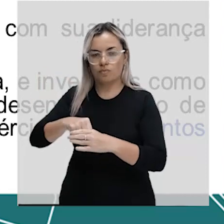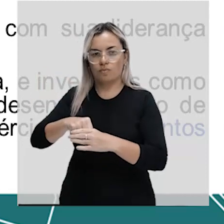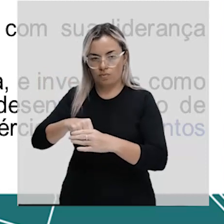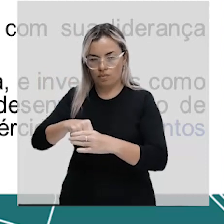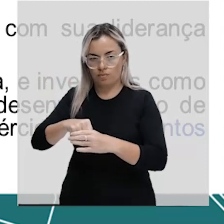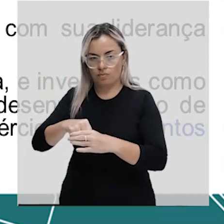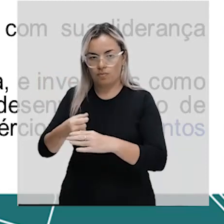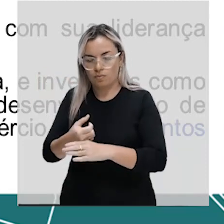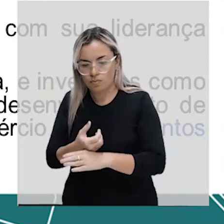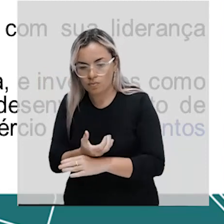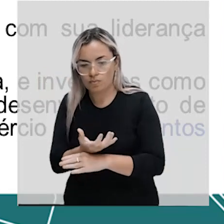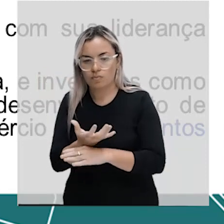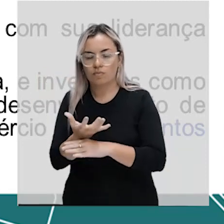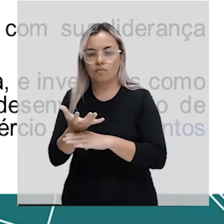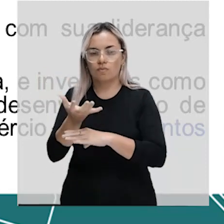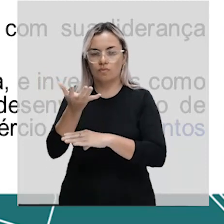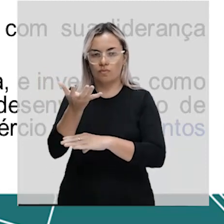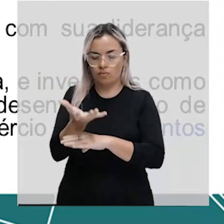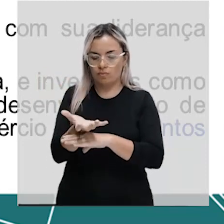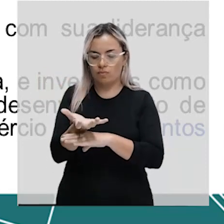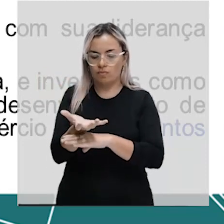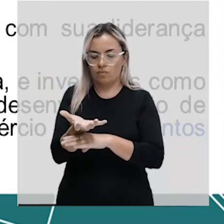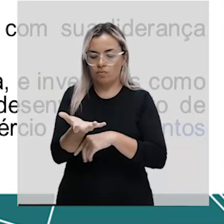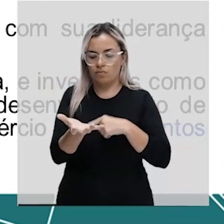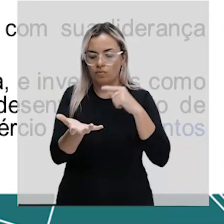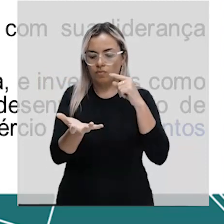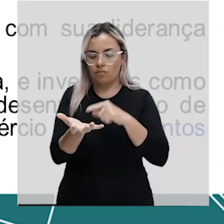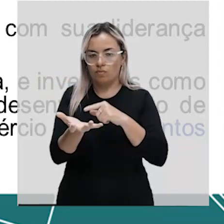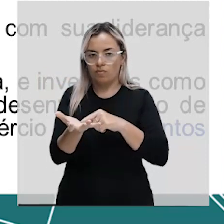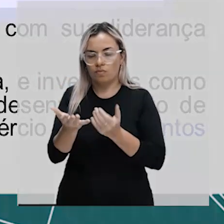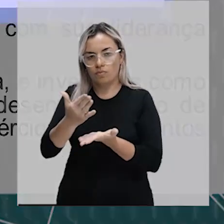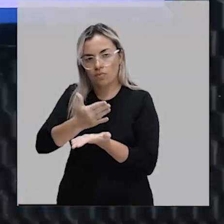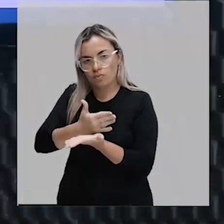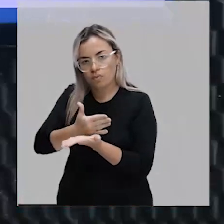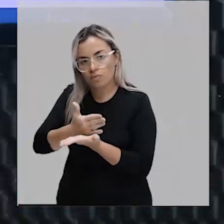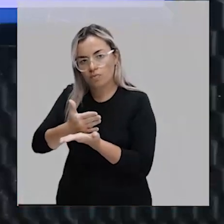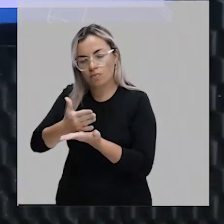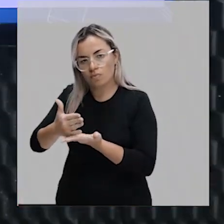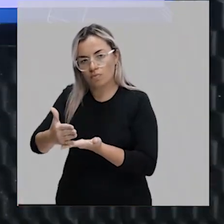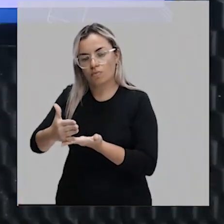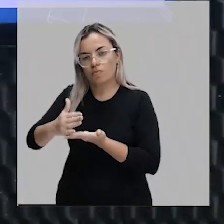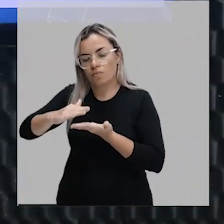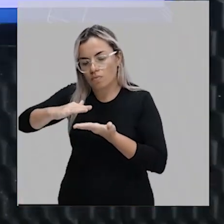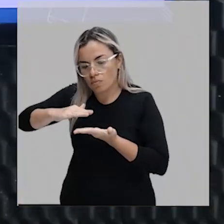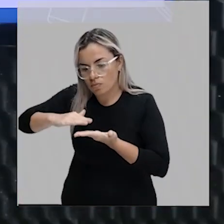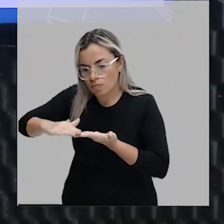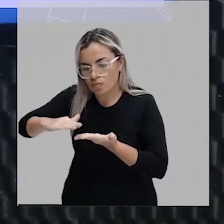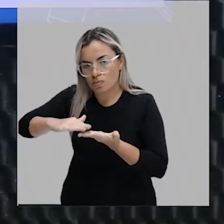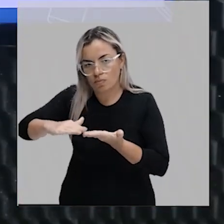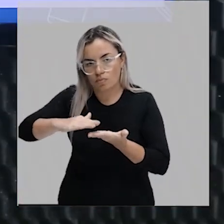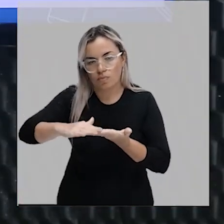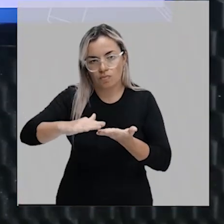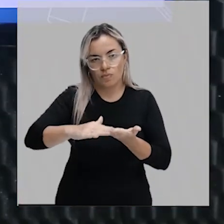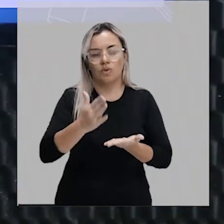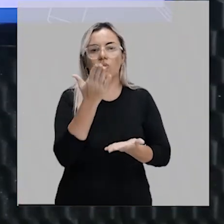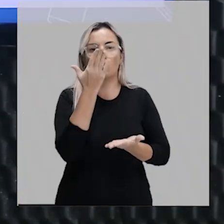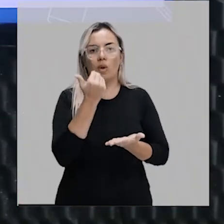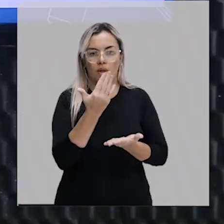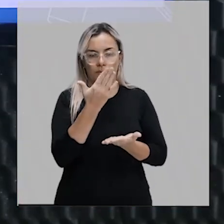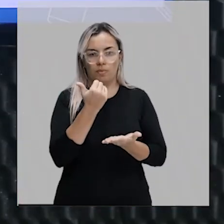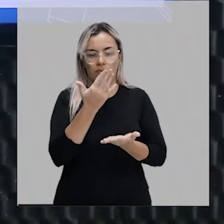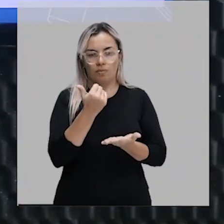poder plantar e, a partir daí, produzir um excedente. E nisso que eles